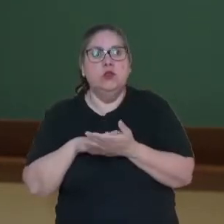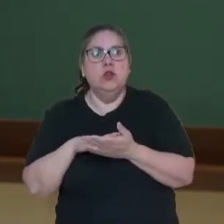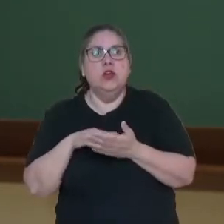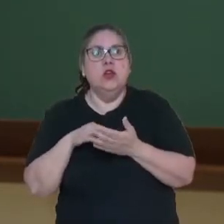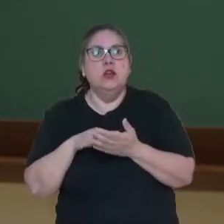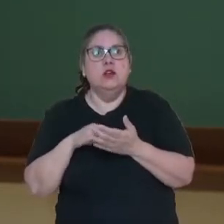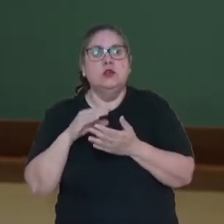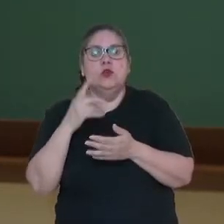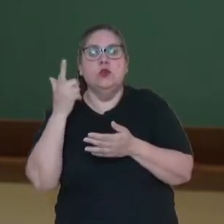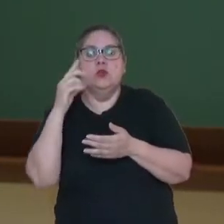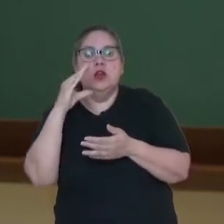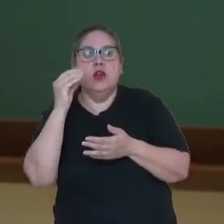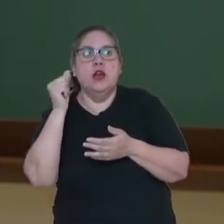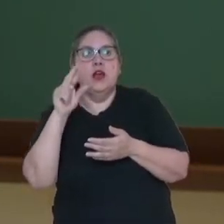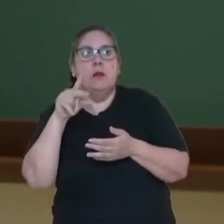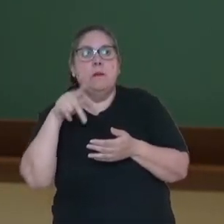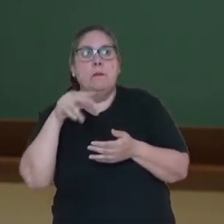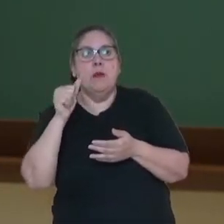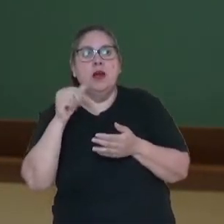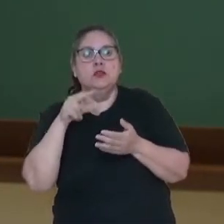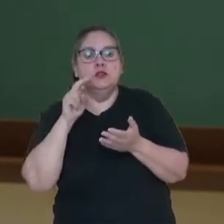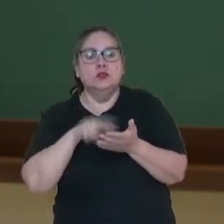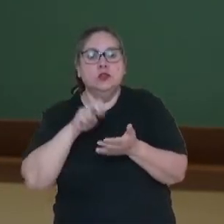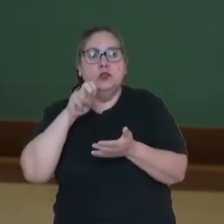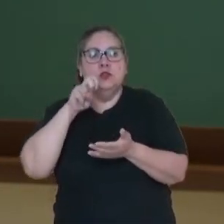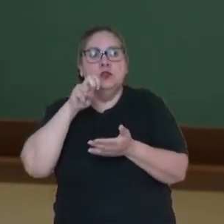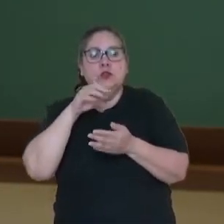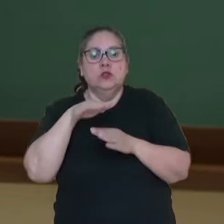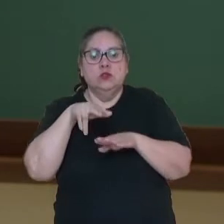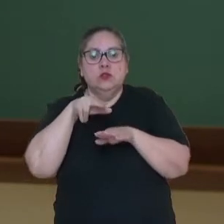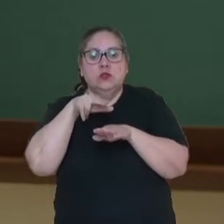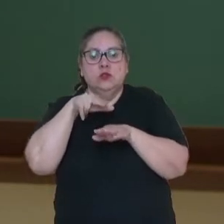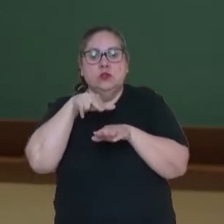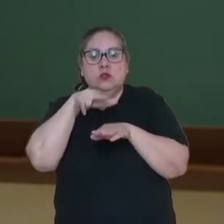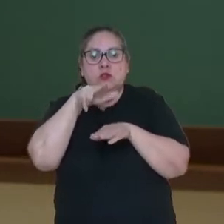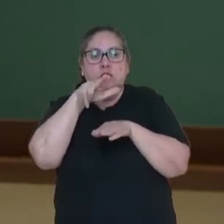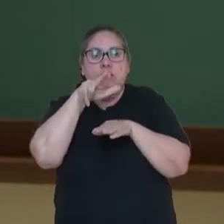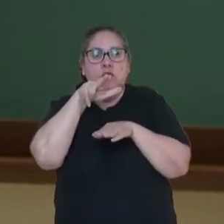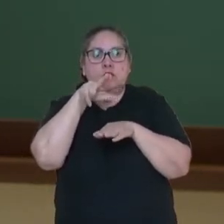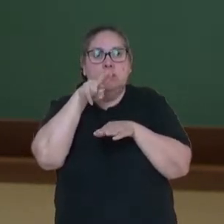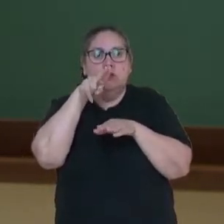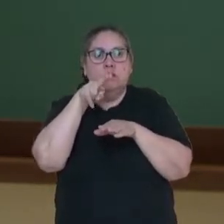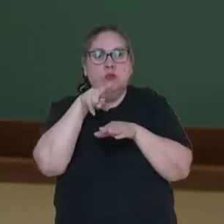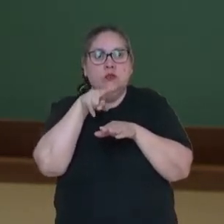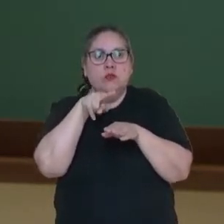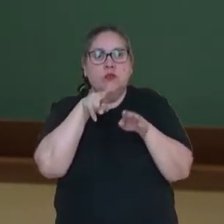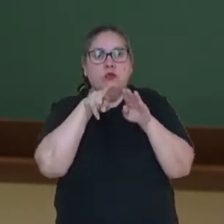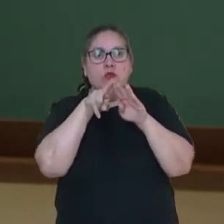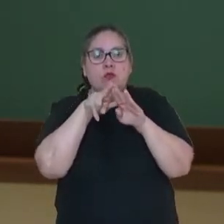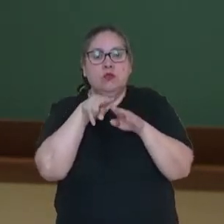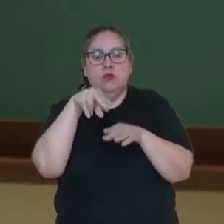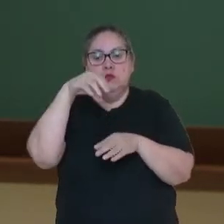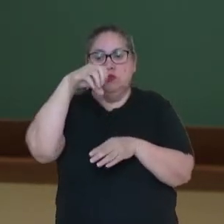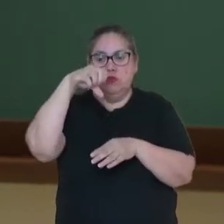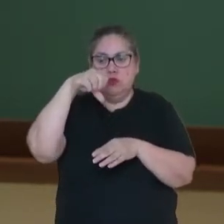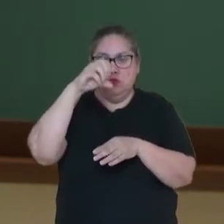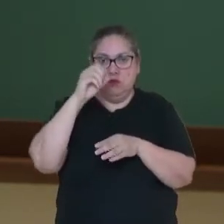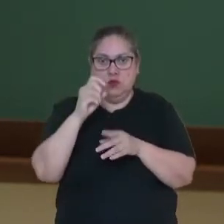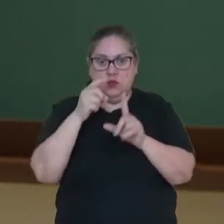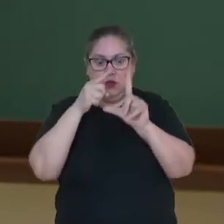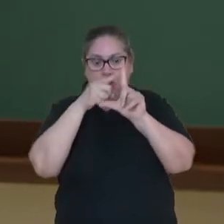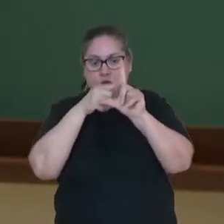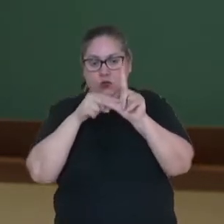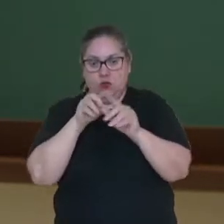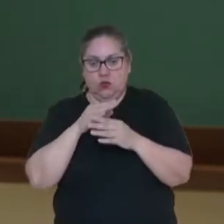O carpado, quando eu salto e flexiono as minhas pernas num ângulo de 90 graus